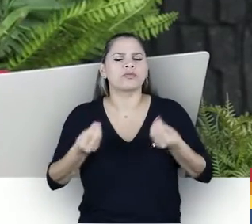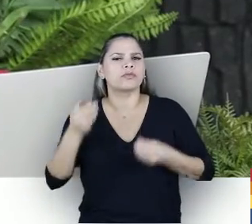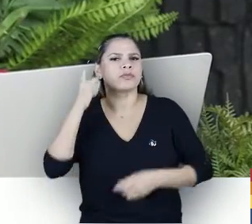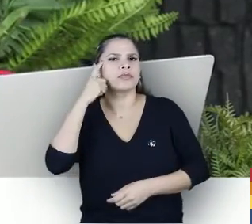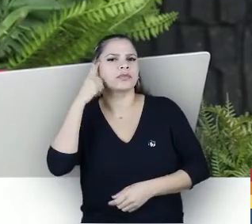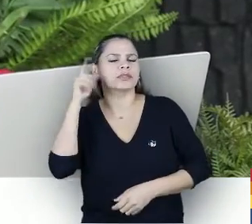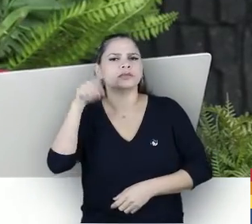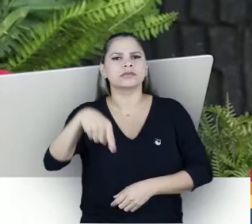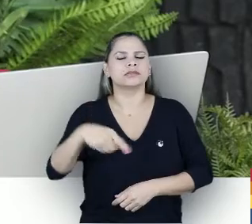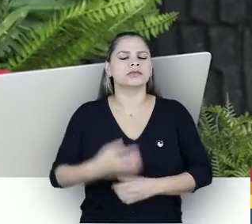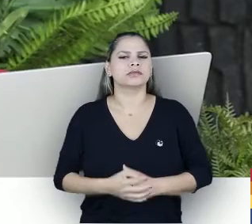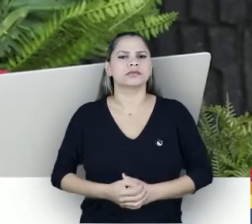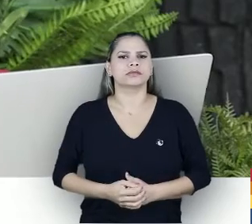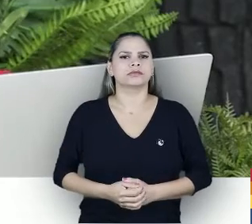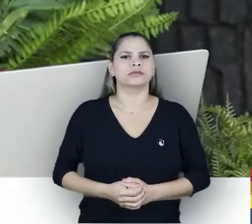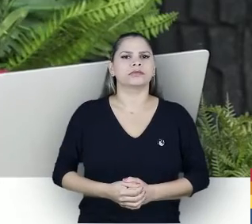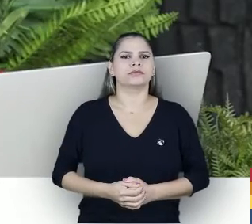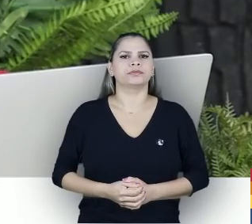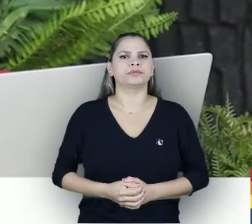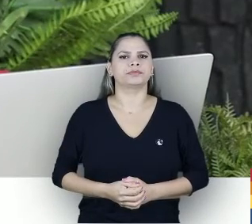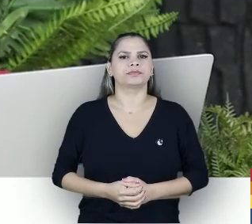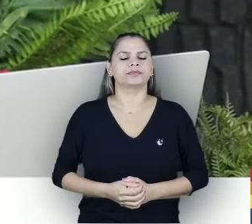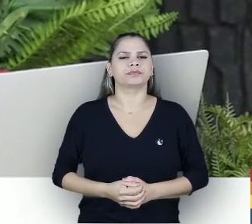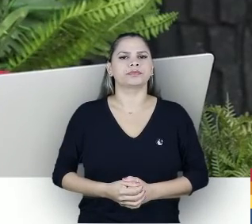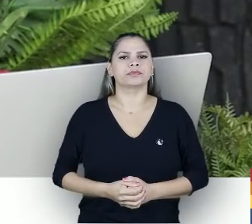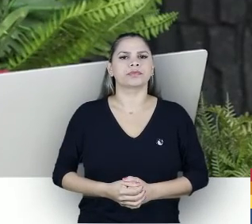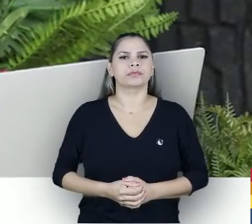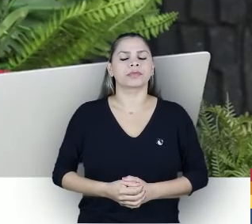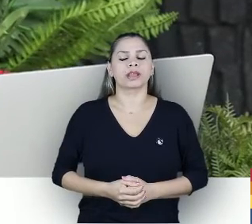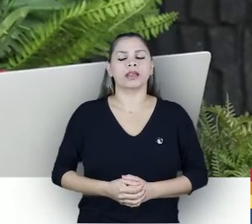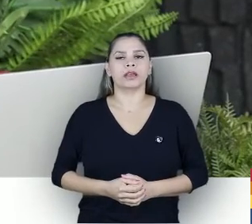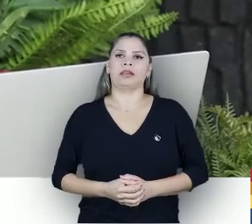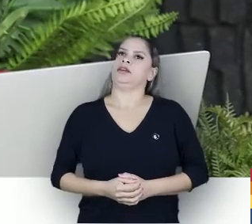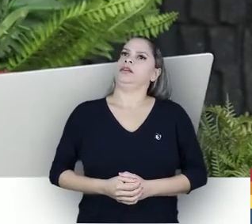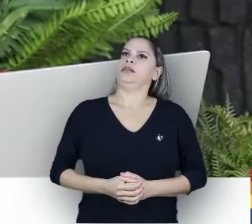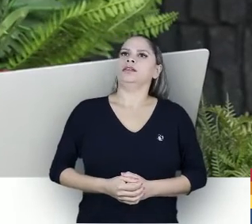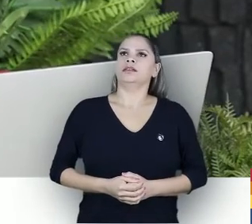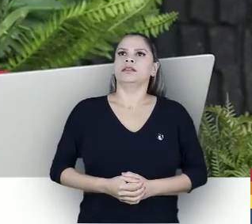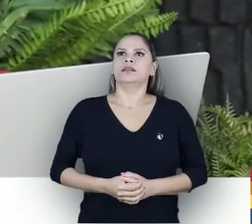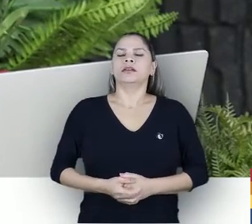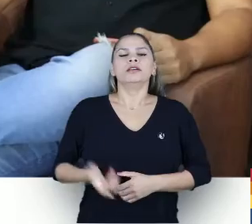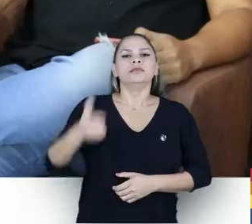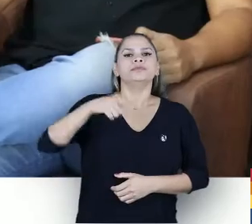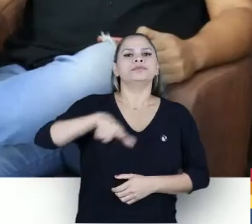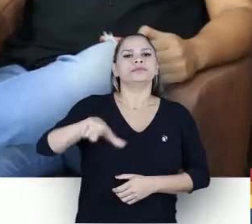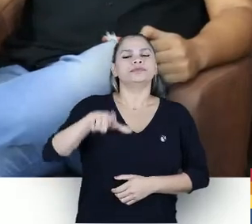perspectiva da transdisciplinaridade, né? Como que a gente poderia pensar, né, para a gente contemplar isso?